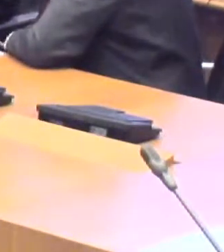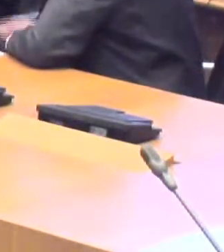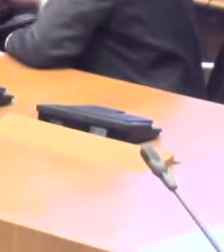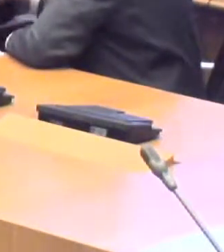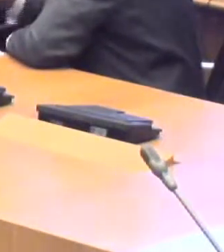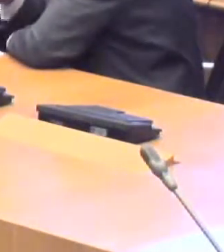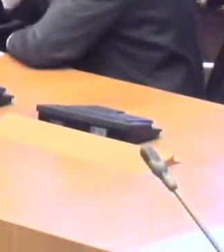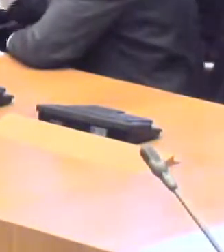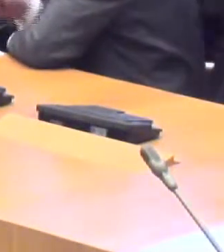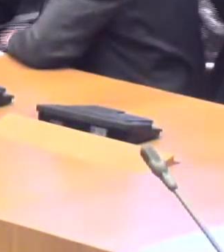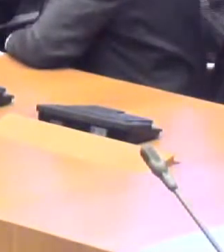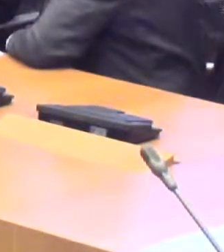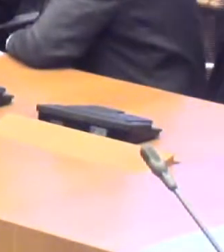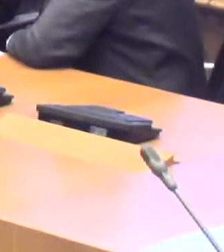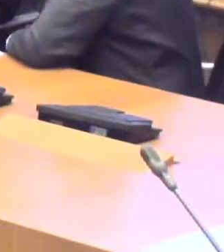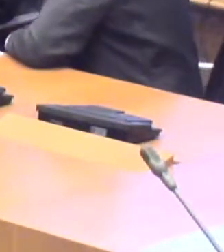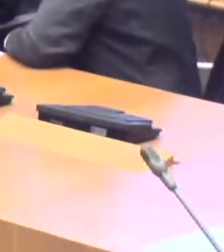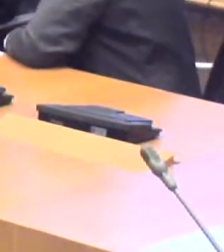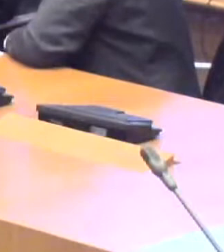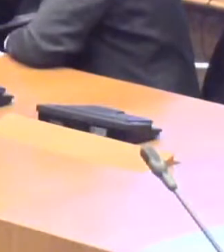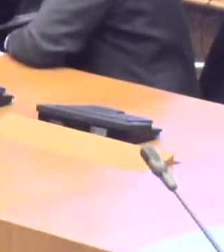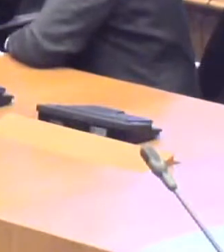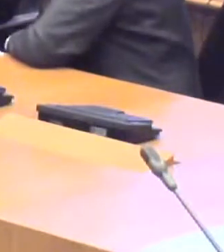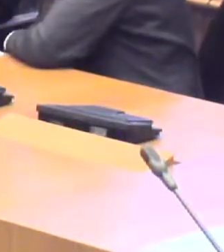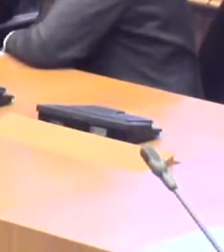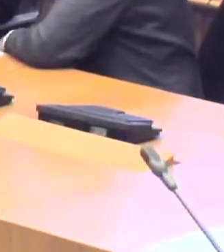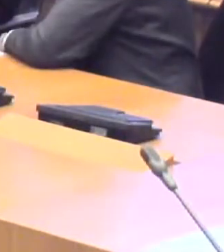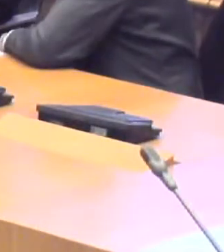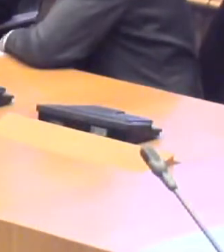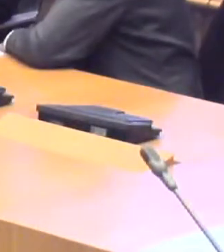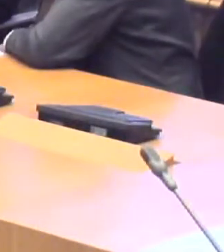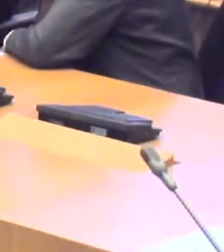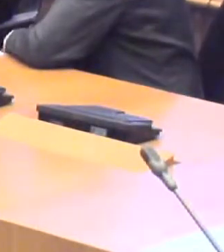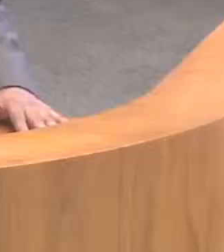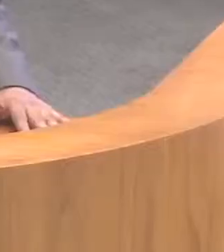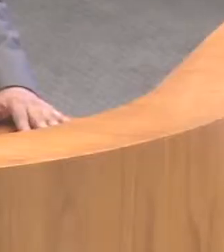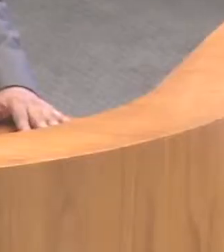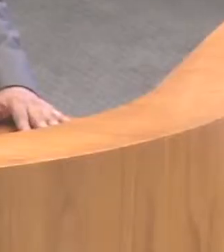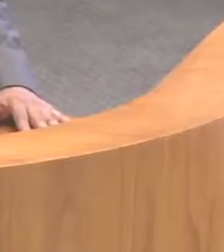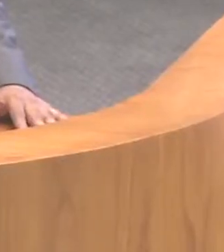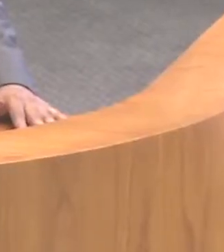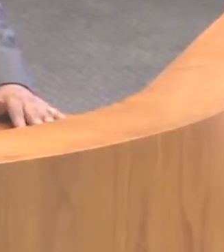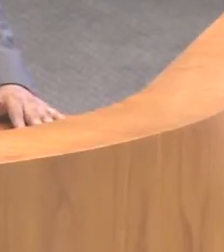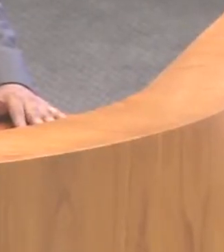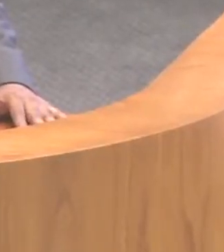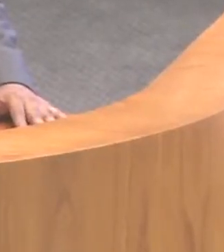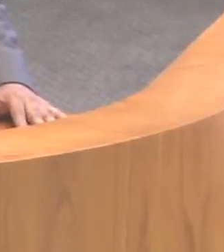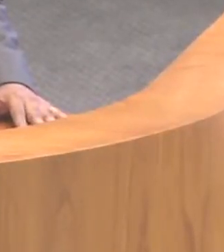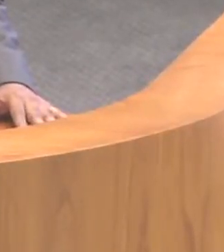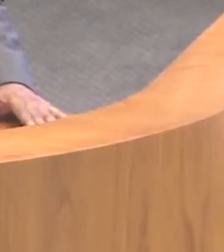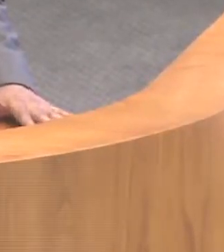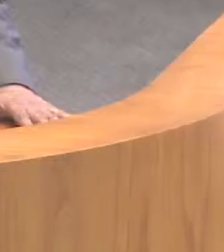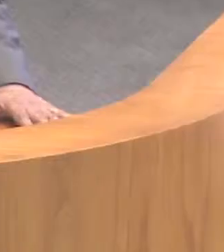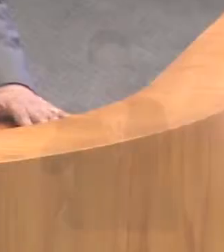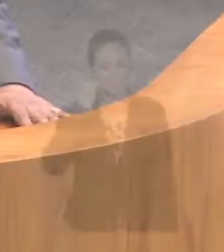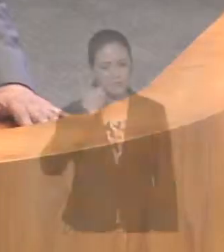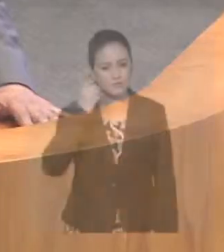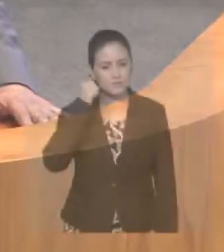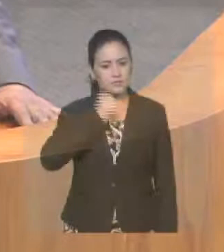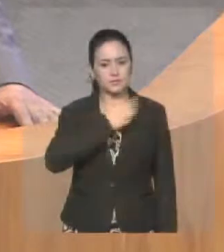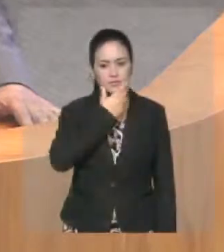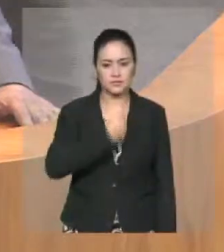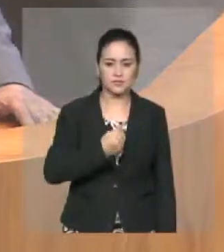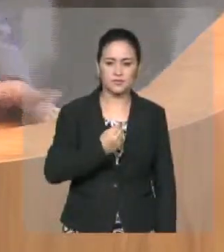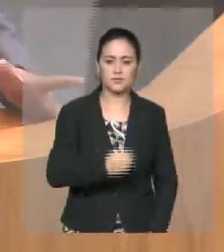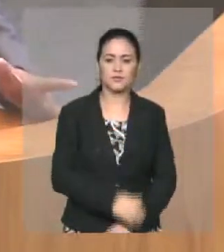Bom dia, senhor presidente, doutor Humberto Coutinho, demais membros da mesa. Bom dia, senhores deputados, senhoras